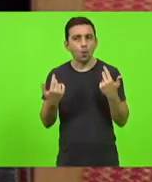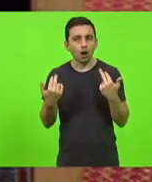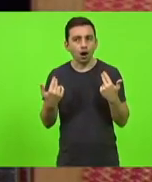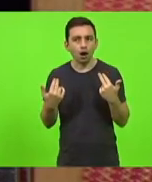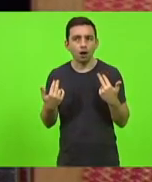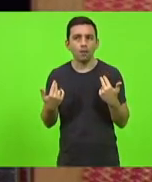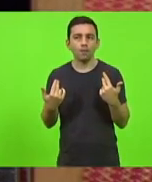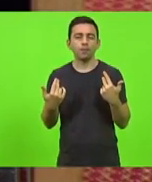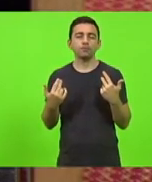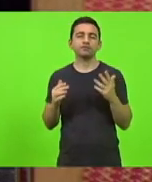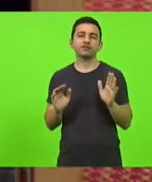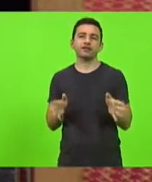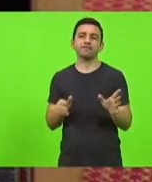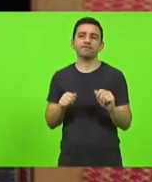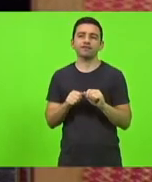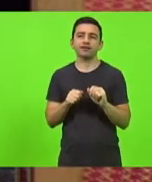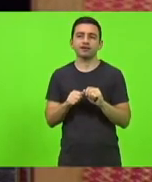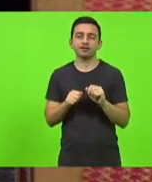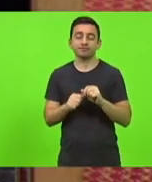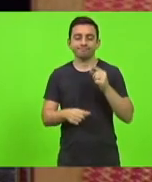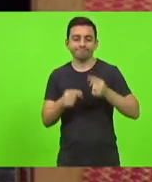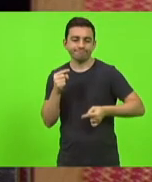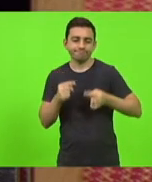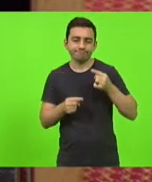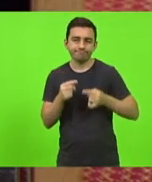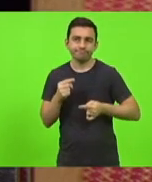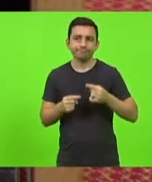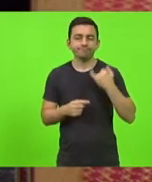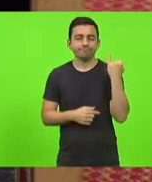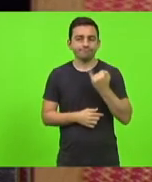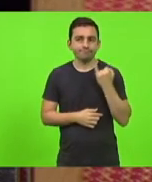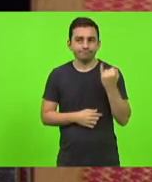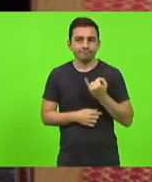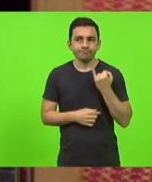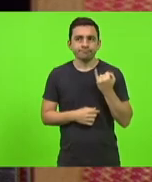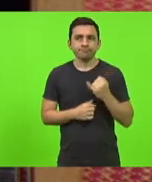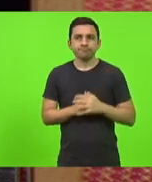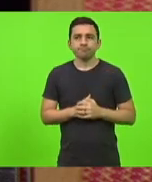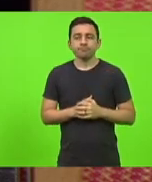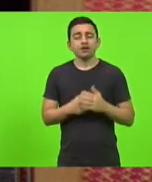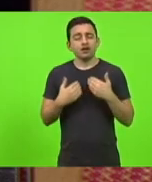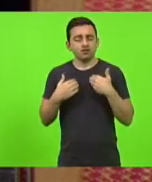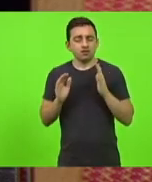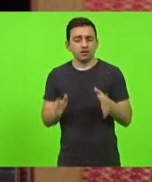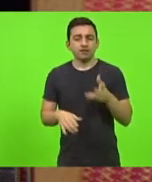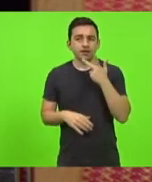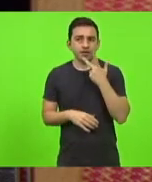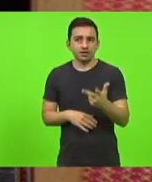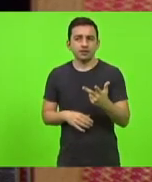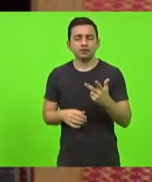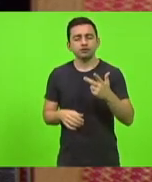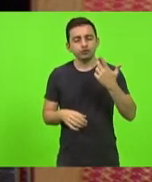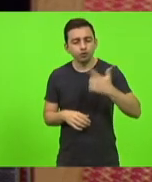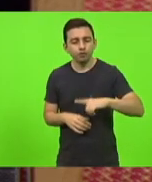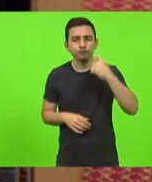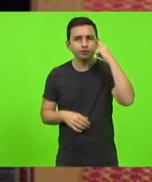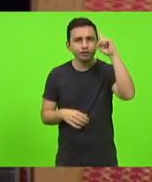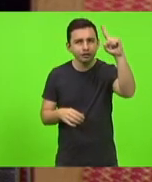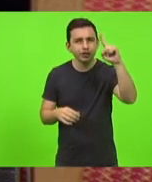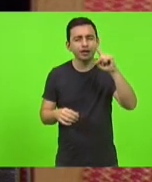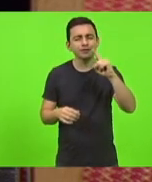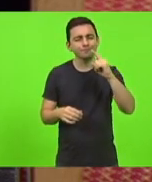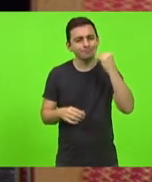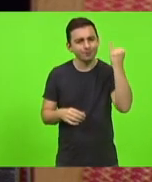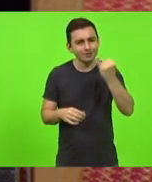que fizeram esse debate tão importante. Então, como eu disse, mais um dia histórico,